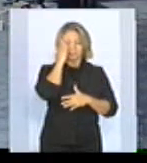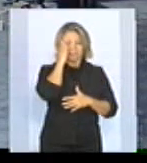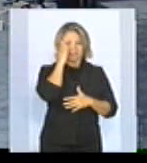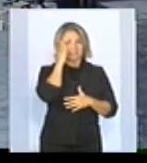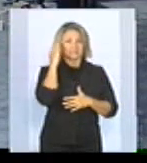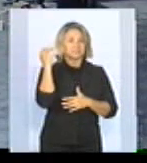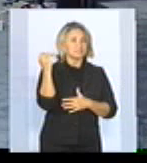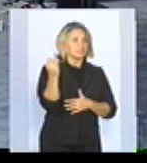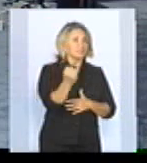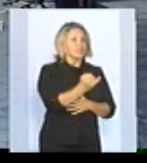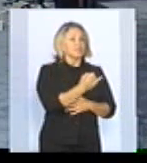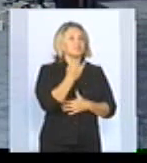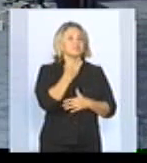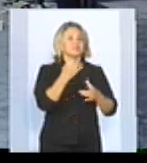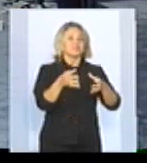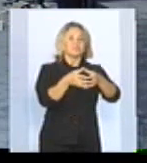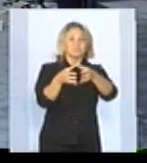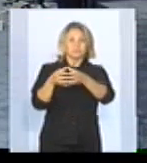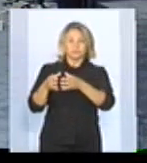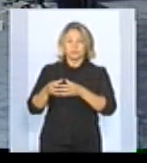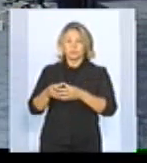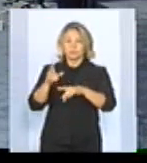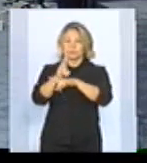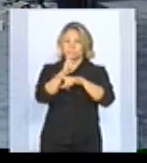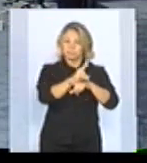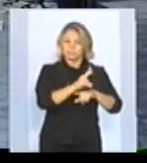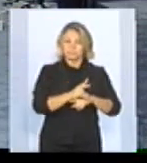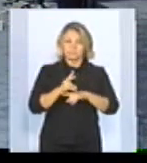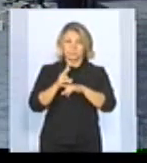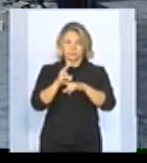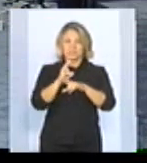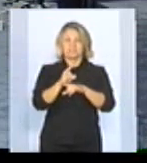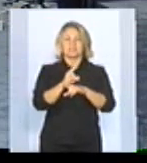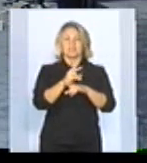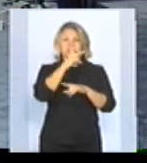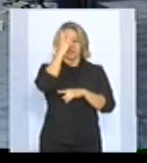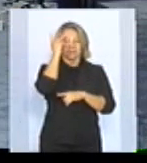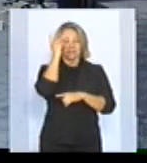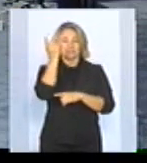a centralidade de parâmetros regulatórios para a proteção do consumidor,